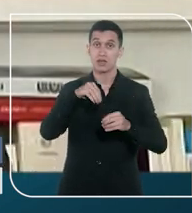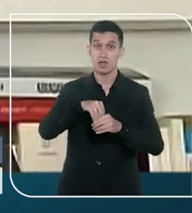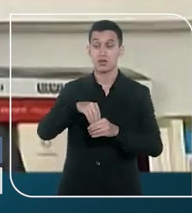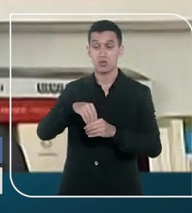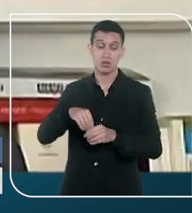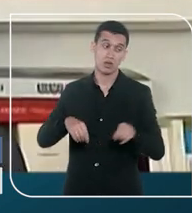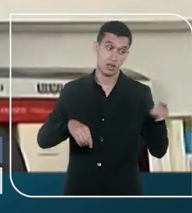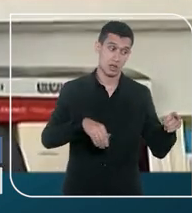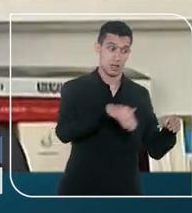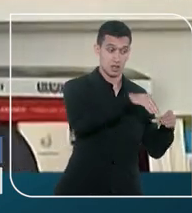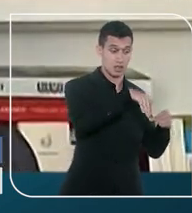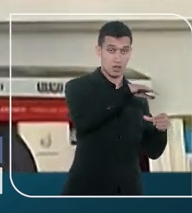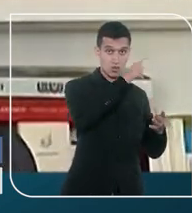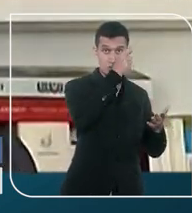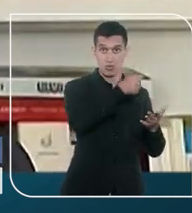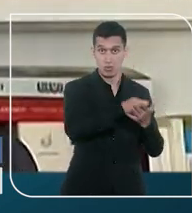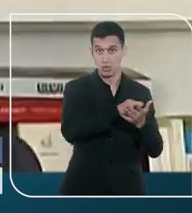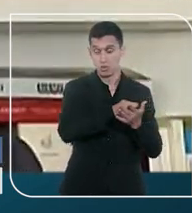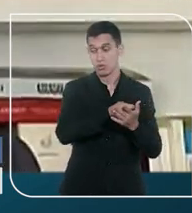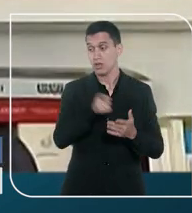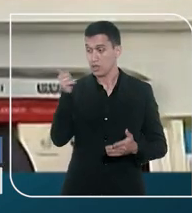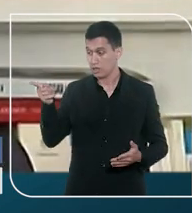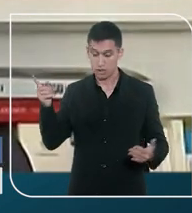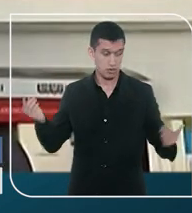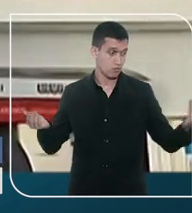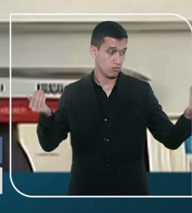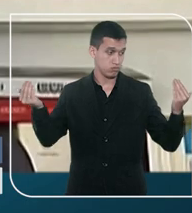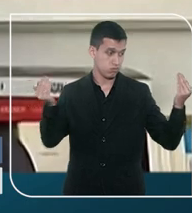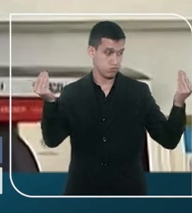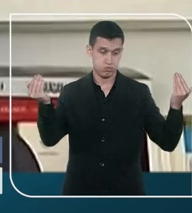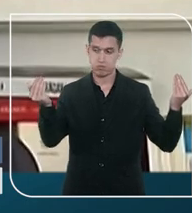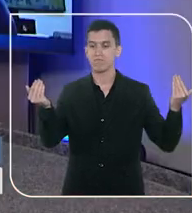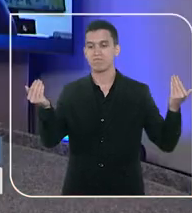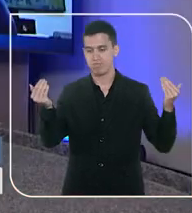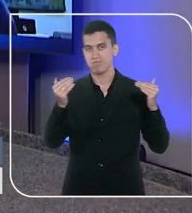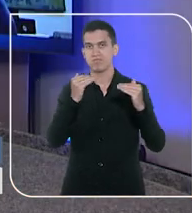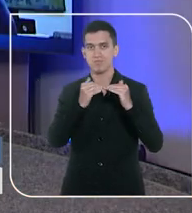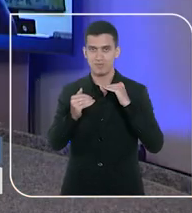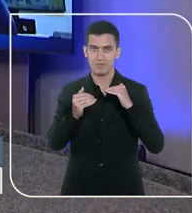e o acórdão paradigma. E tudo isso é feito através daquilo que nós chamamos de